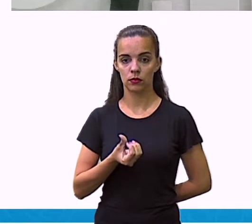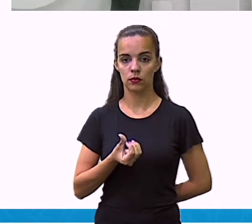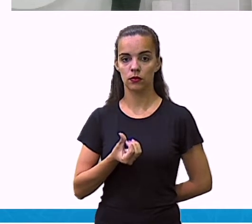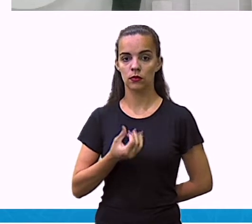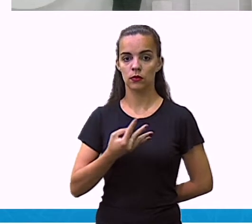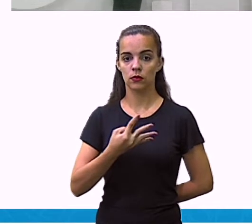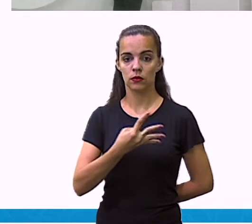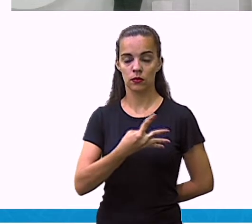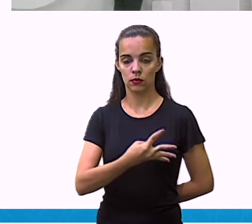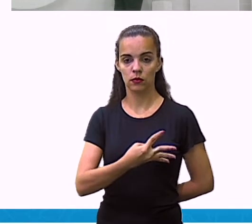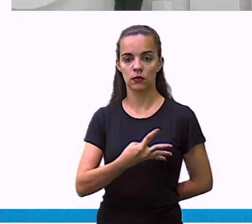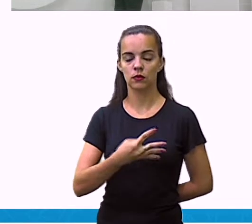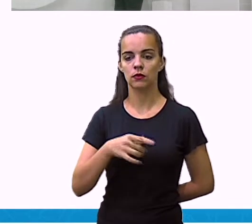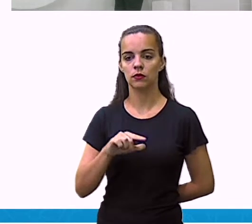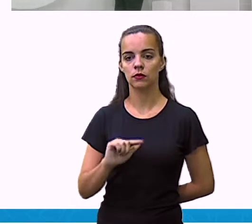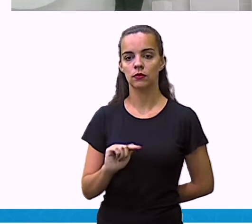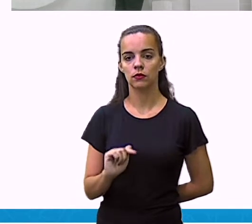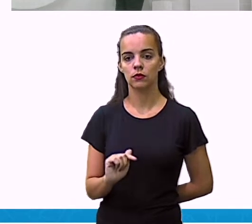46,